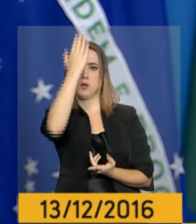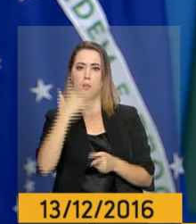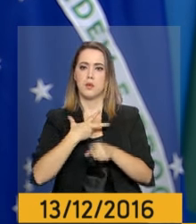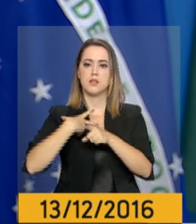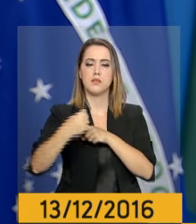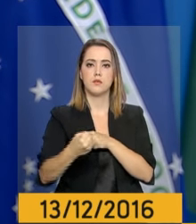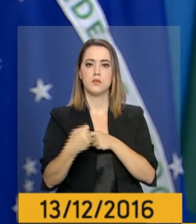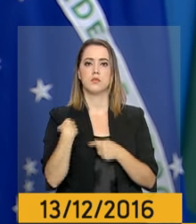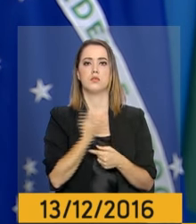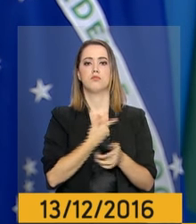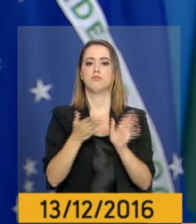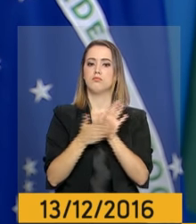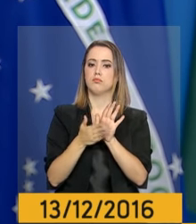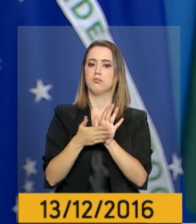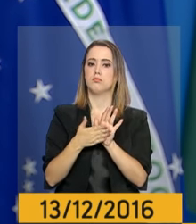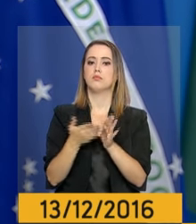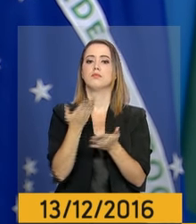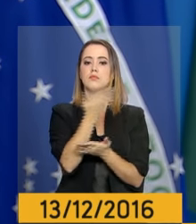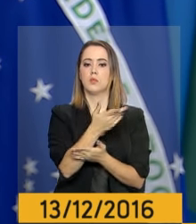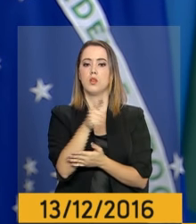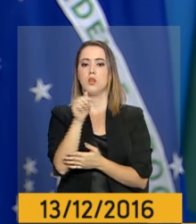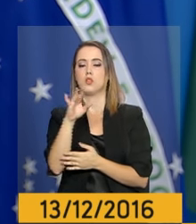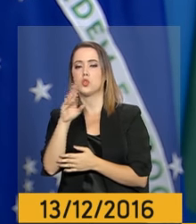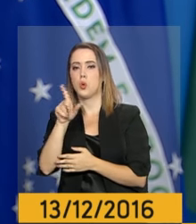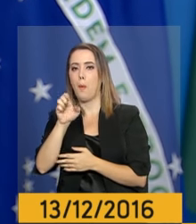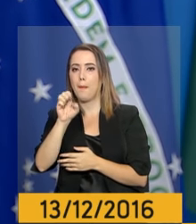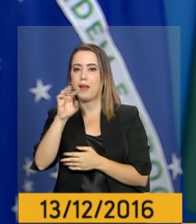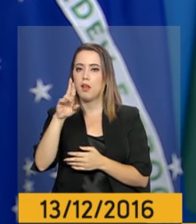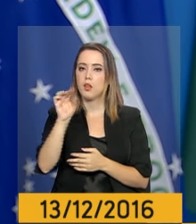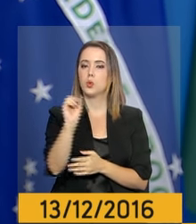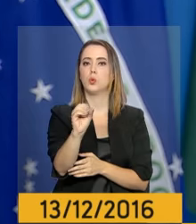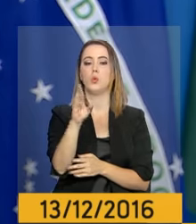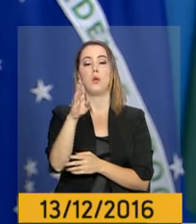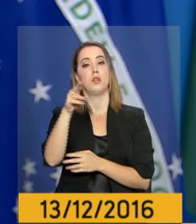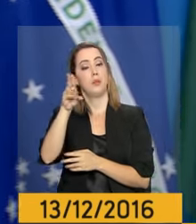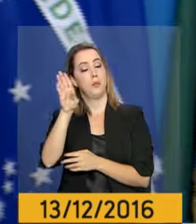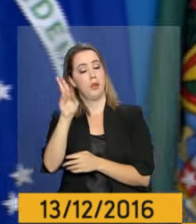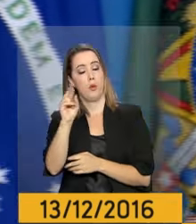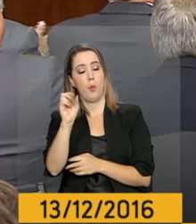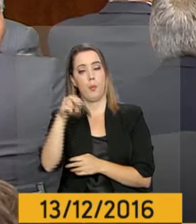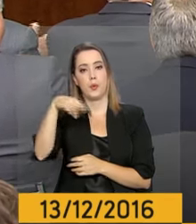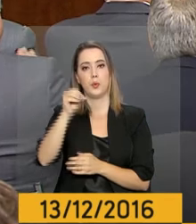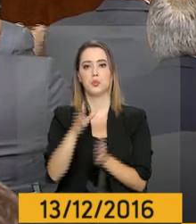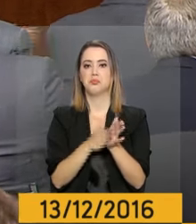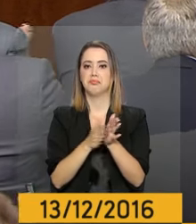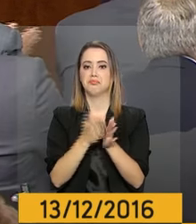venceu, vamos aplaudir o Gilberto Hck e o Bruno Daújo.